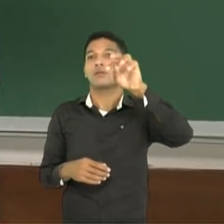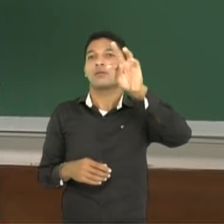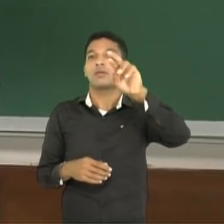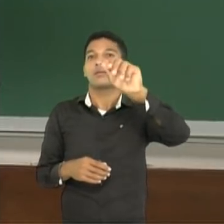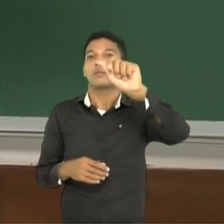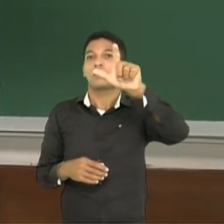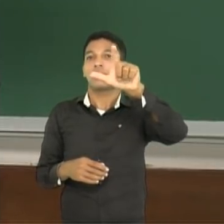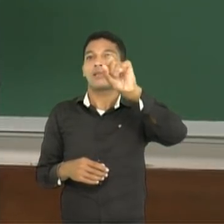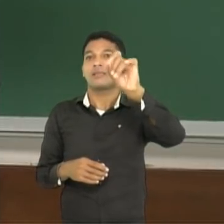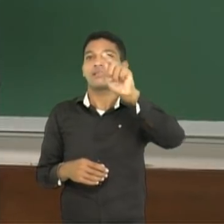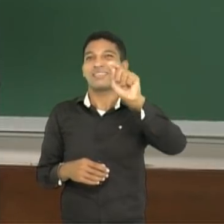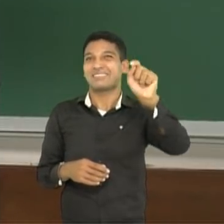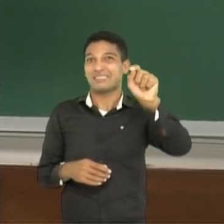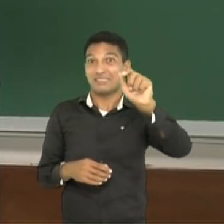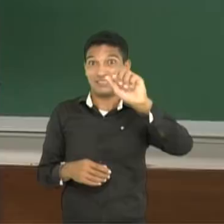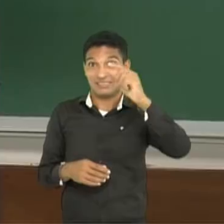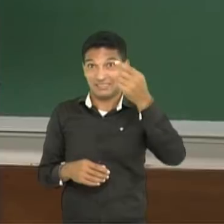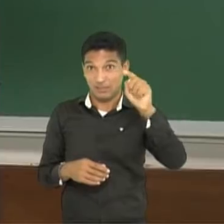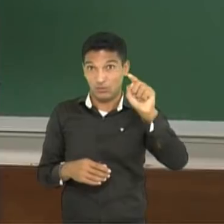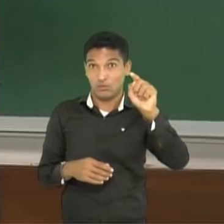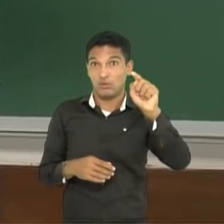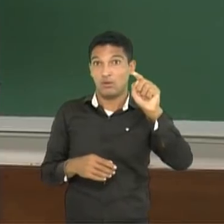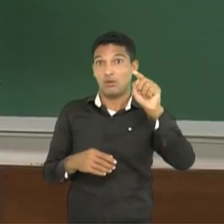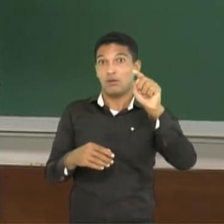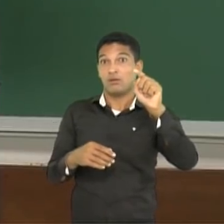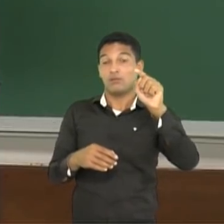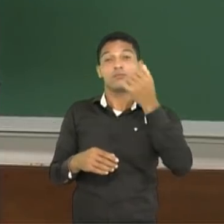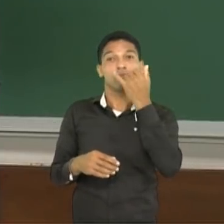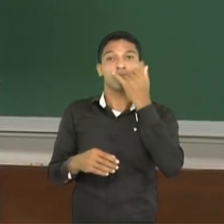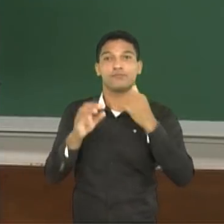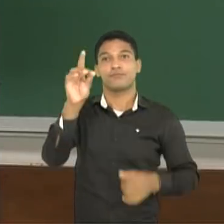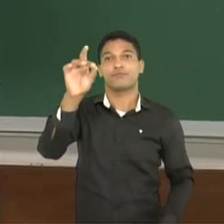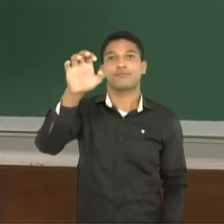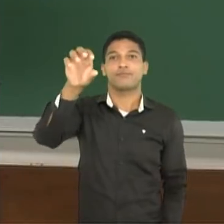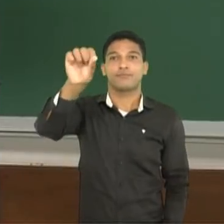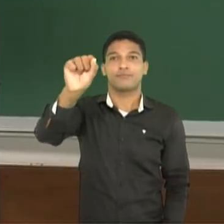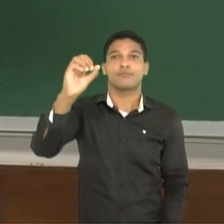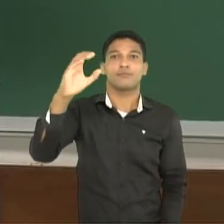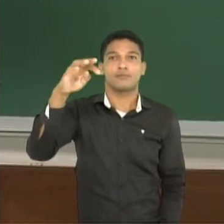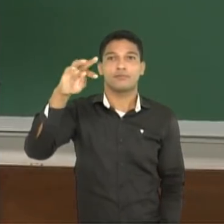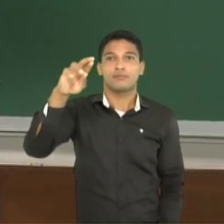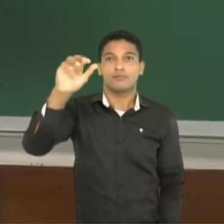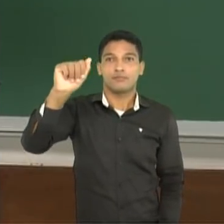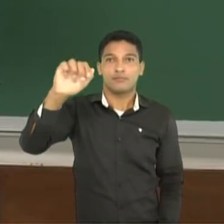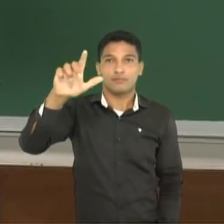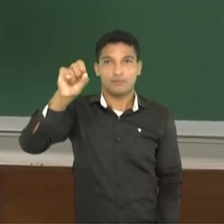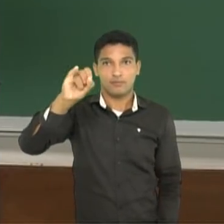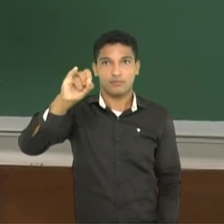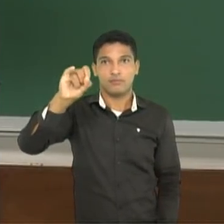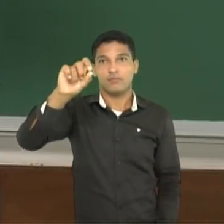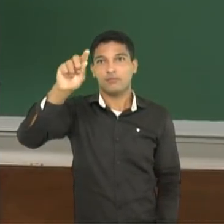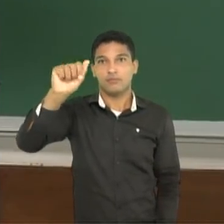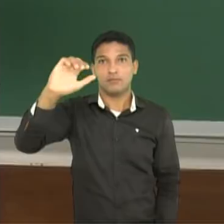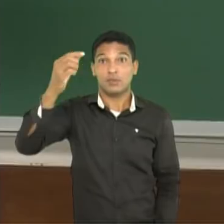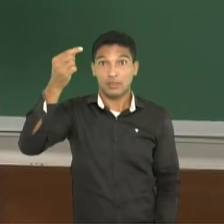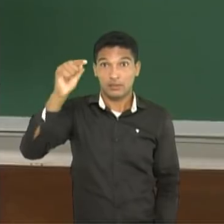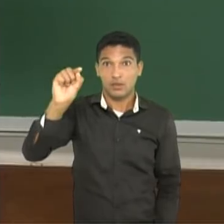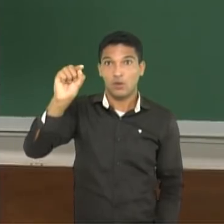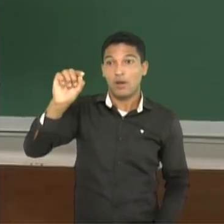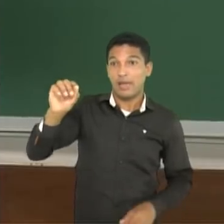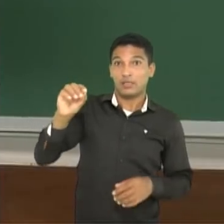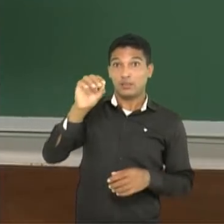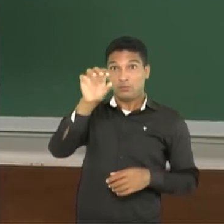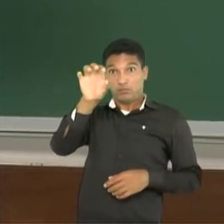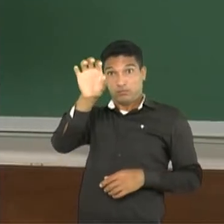por outras partes e pela proximidade da região Sul acaba favorecendo a instalação das indústrias no Sul